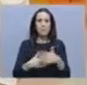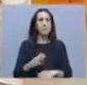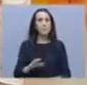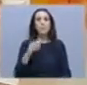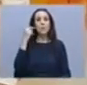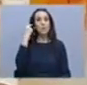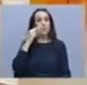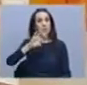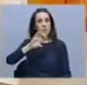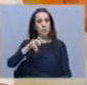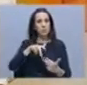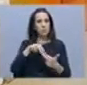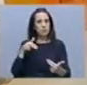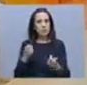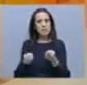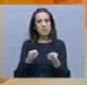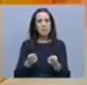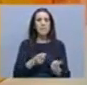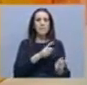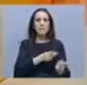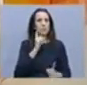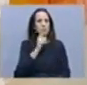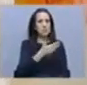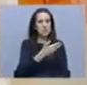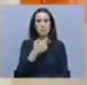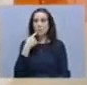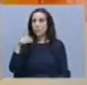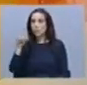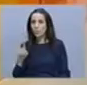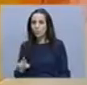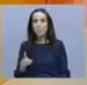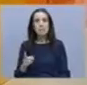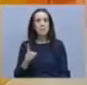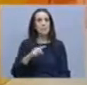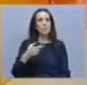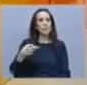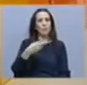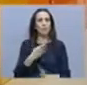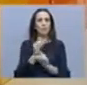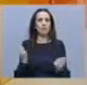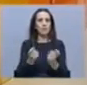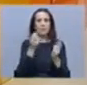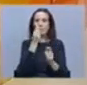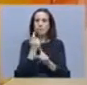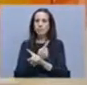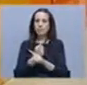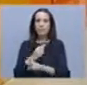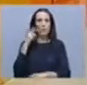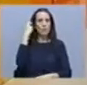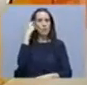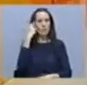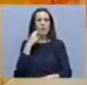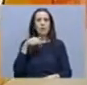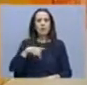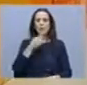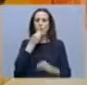Mondão organiza entre os dias 17 de março e dia 1 de abril a 9ª edição do Festival Gastronómico Fundão, aqui